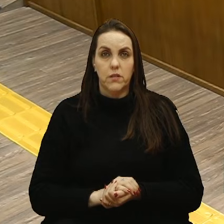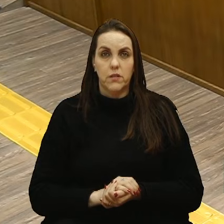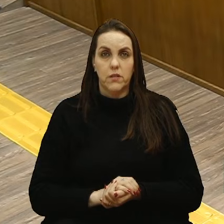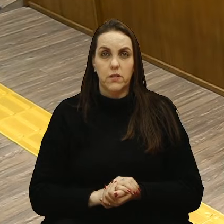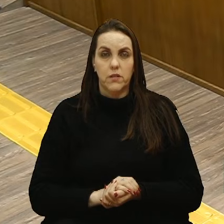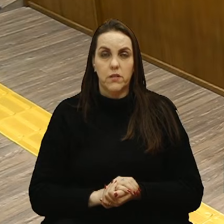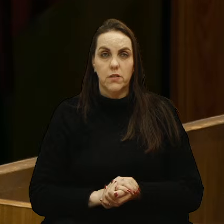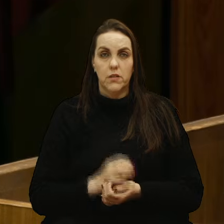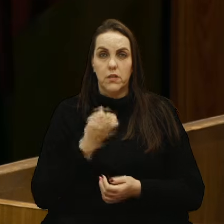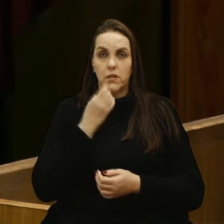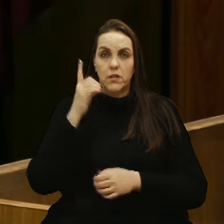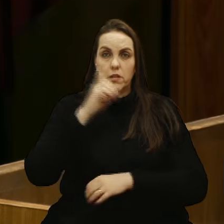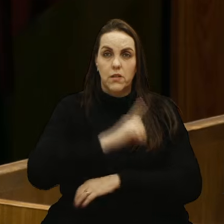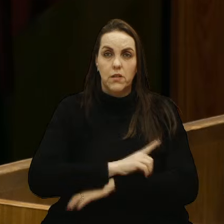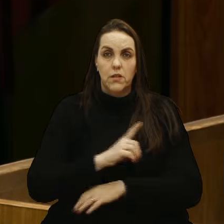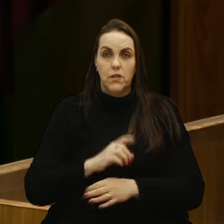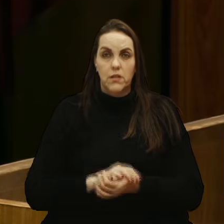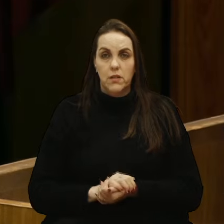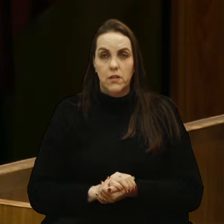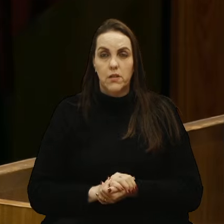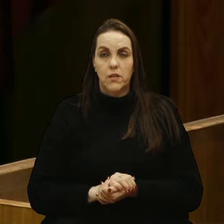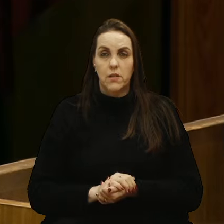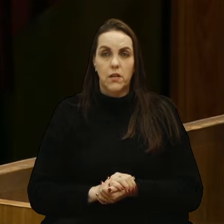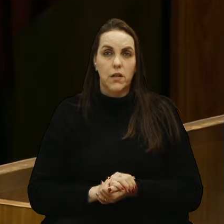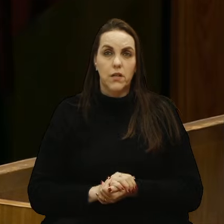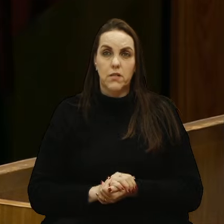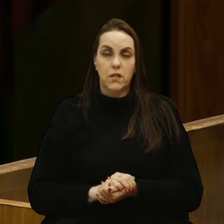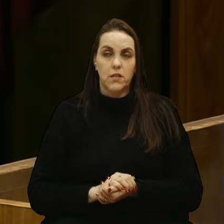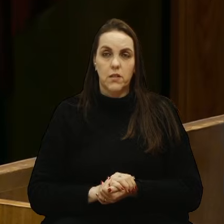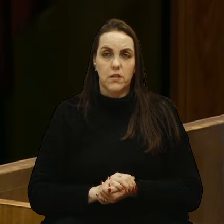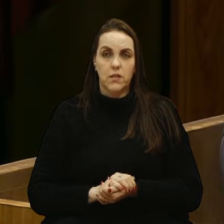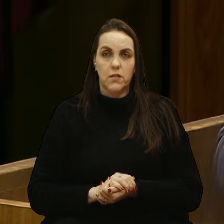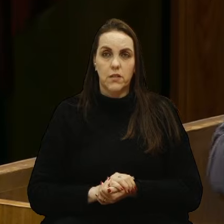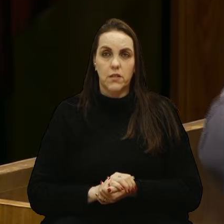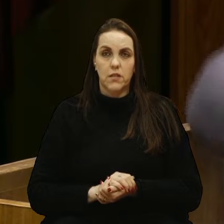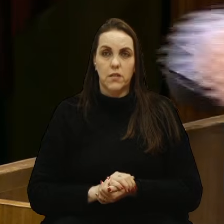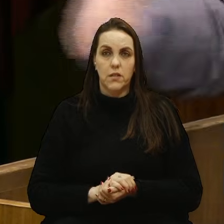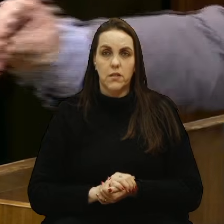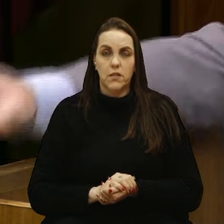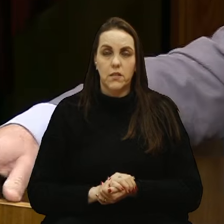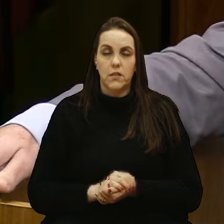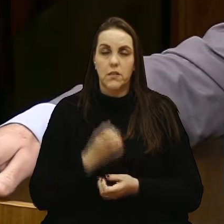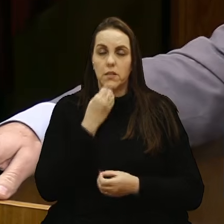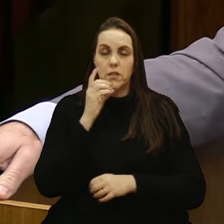Bom dia a todos, a todas, cumprimentando a mesa, né,